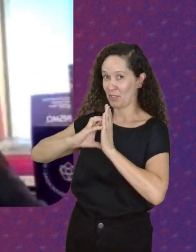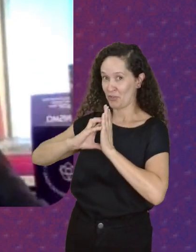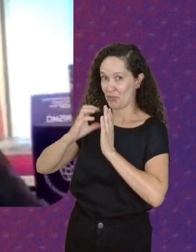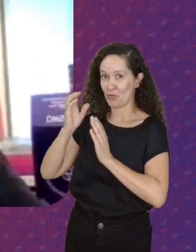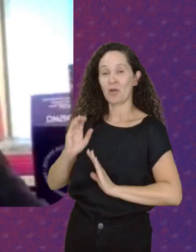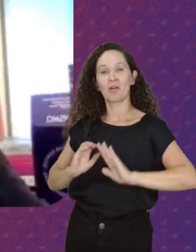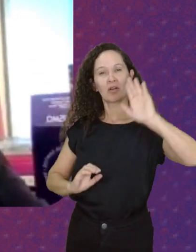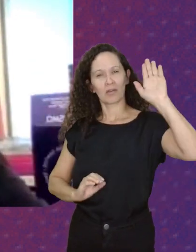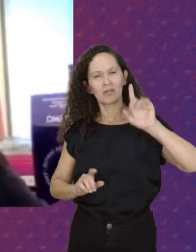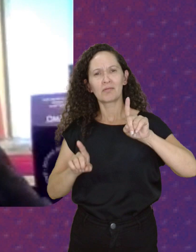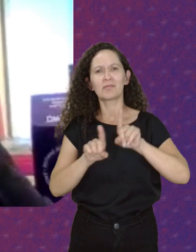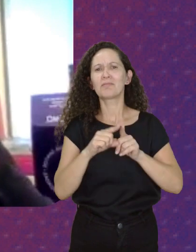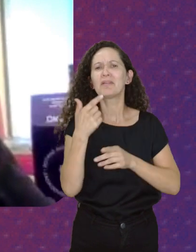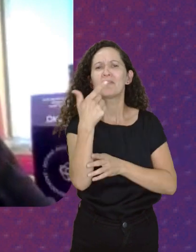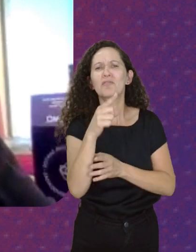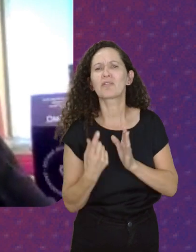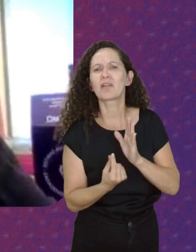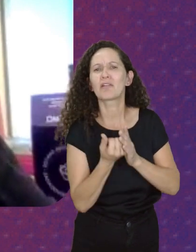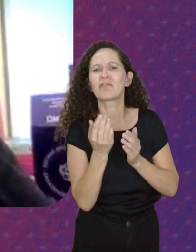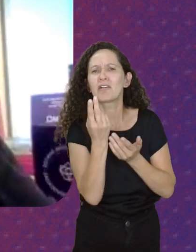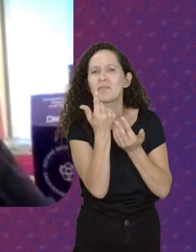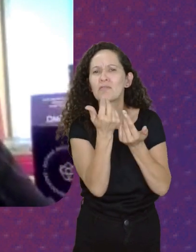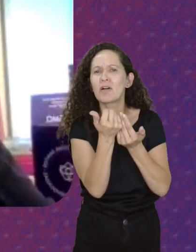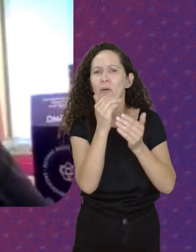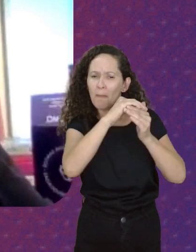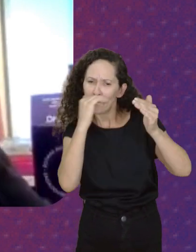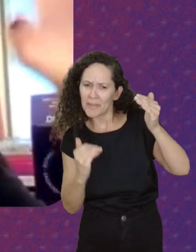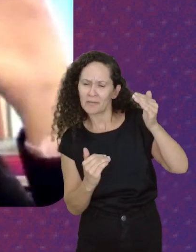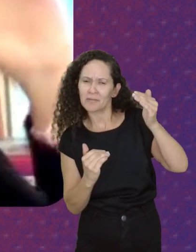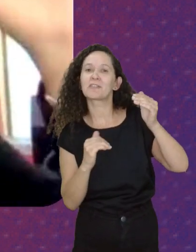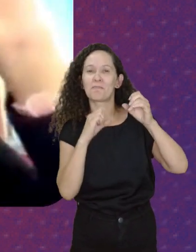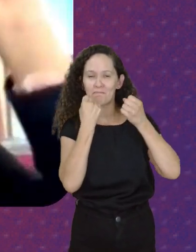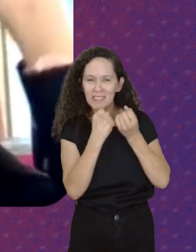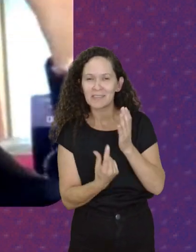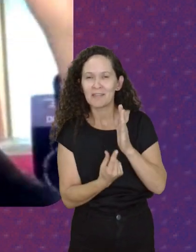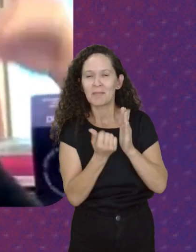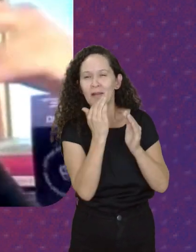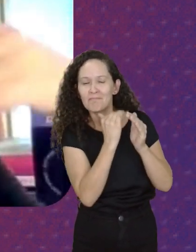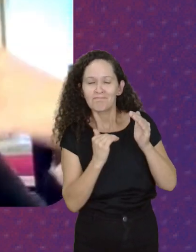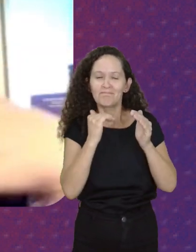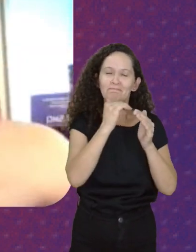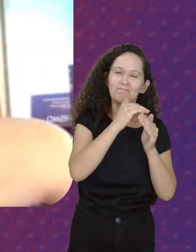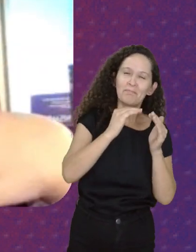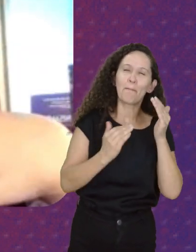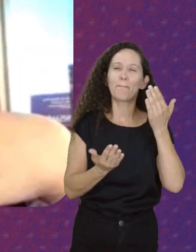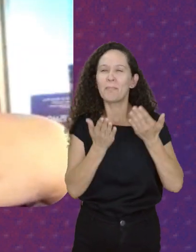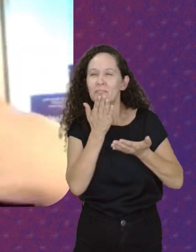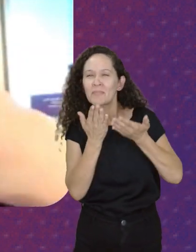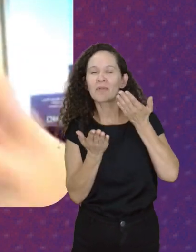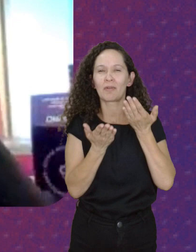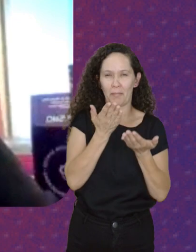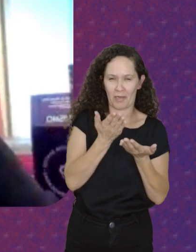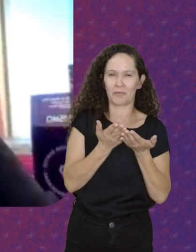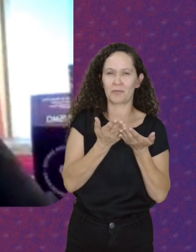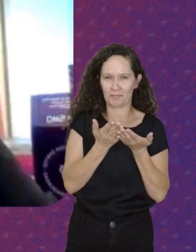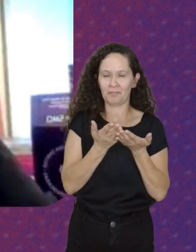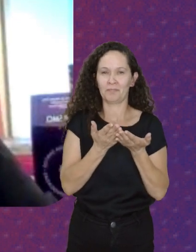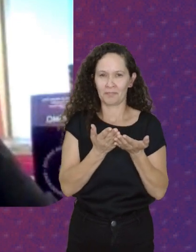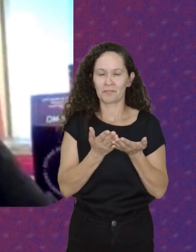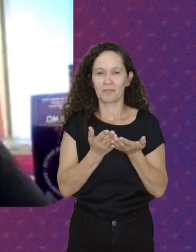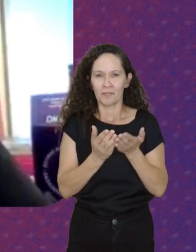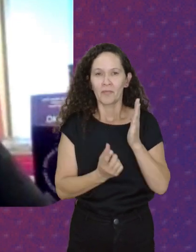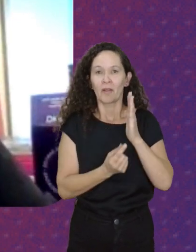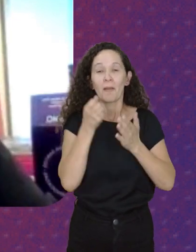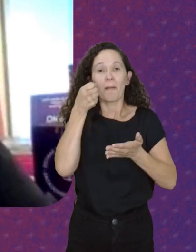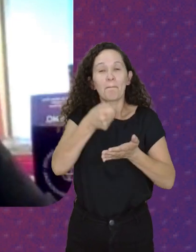pré-candidatas, são pessoas que têm menos recursos. Então, você tem que pensar mais ou menos em gastos módicos que